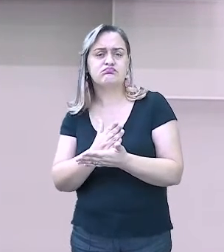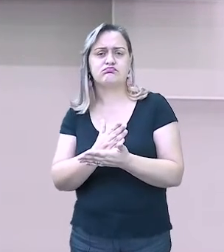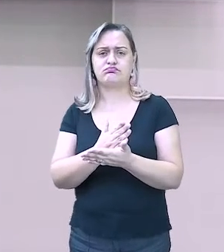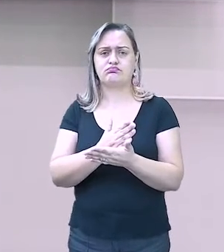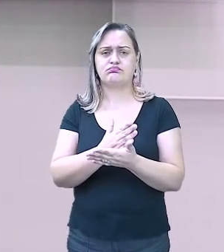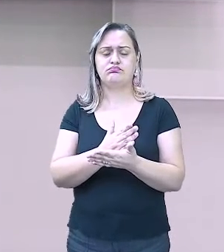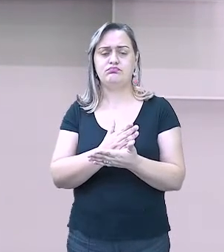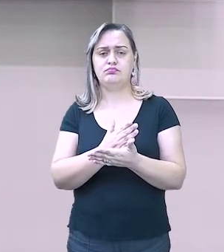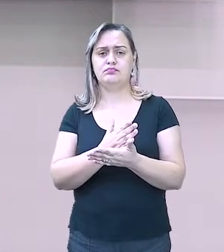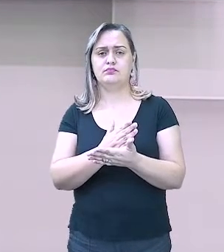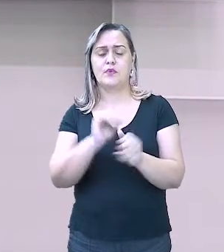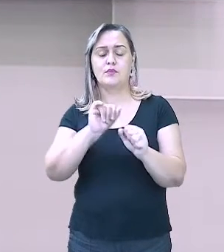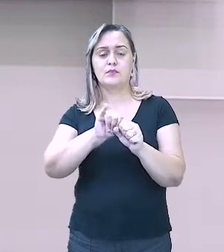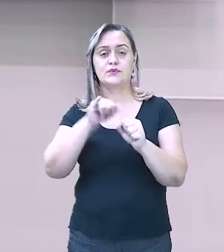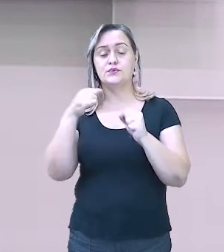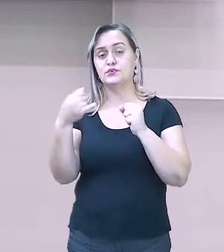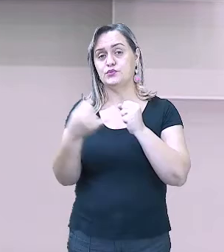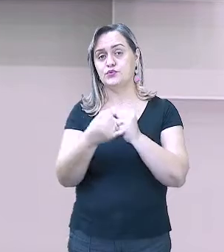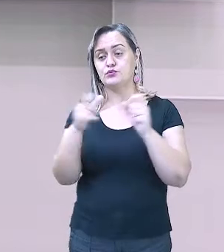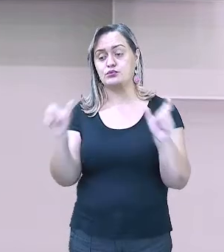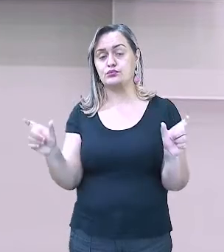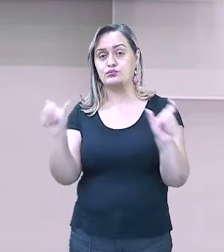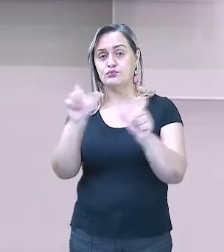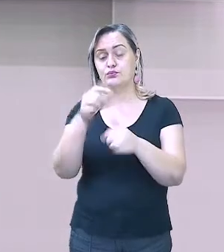um adjetivo correspondente.